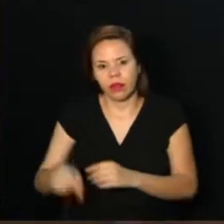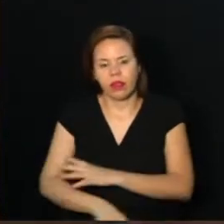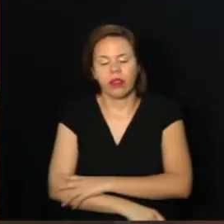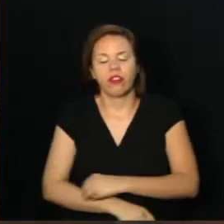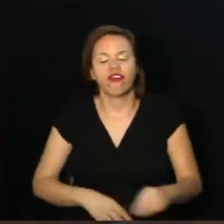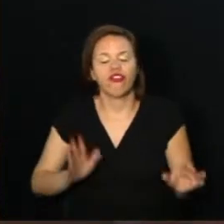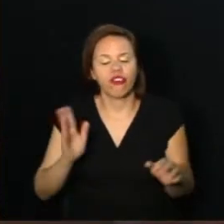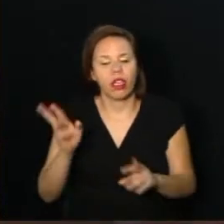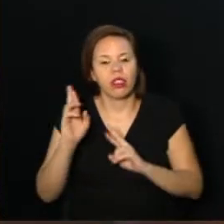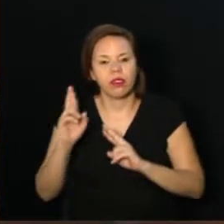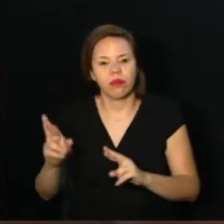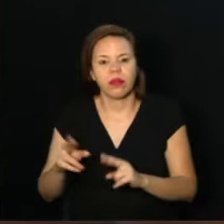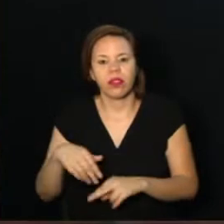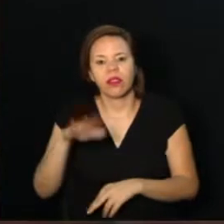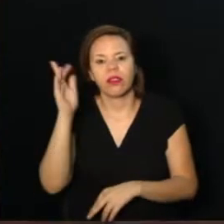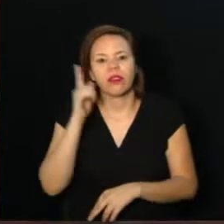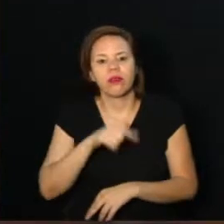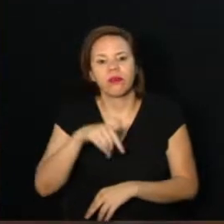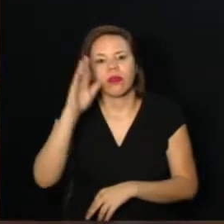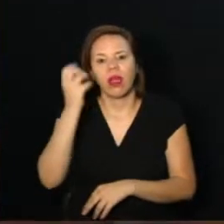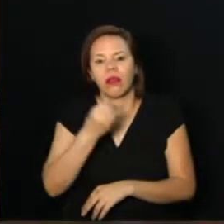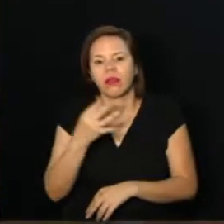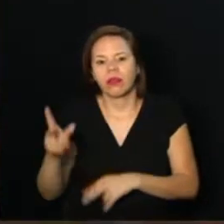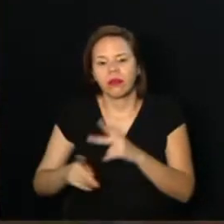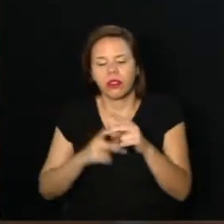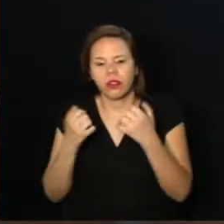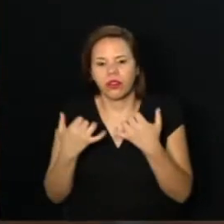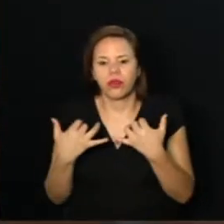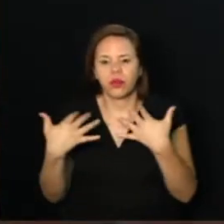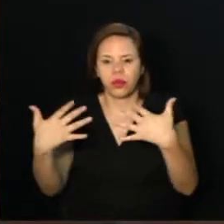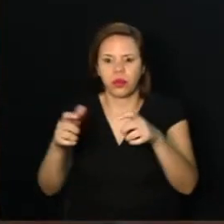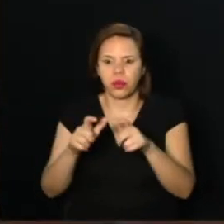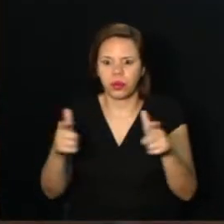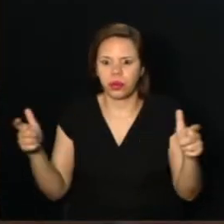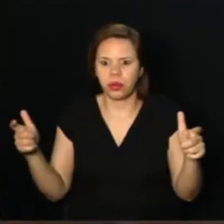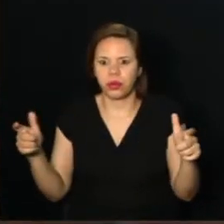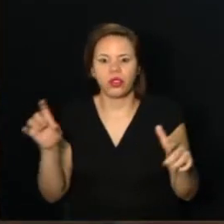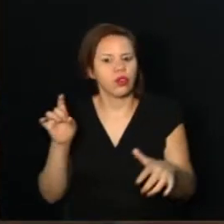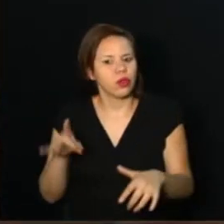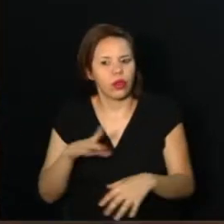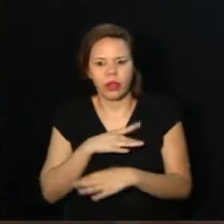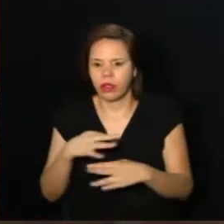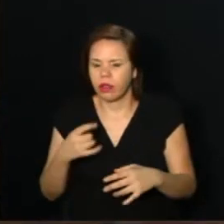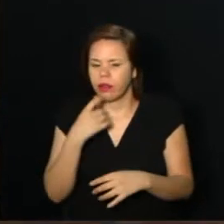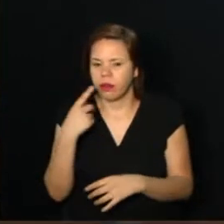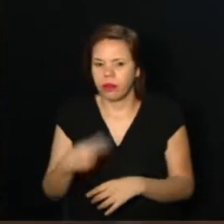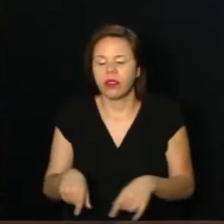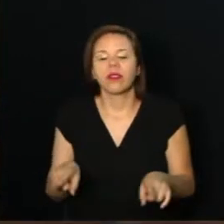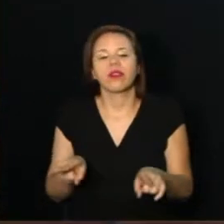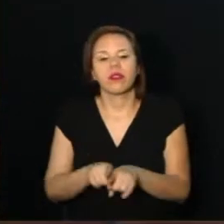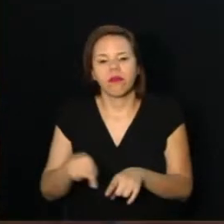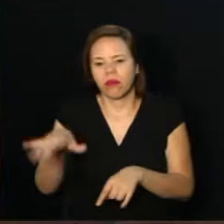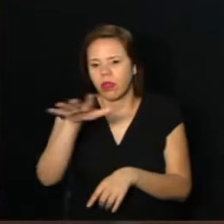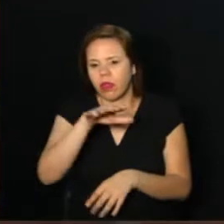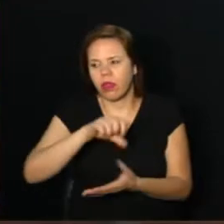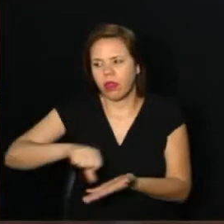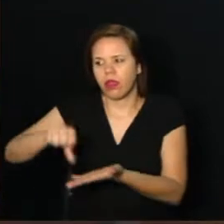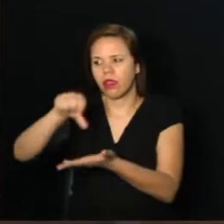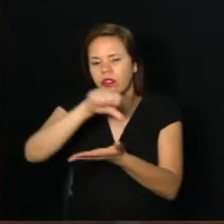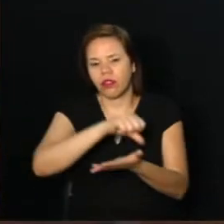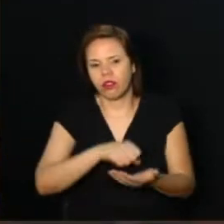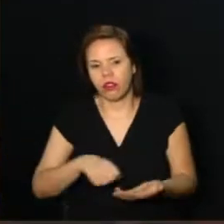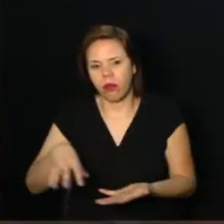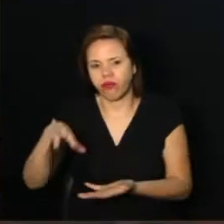espera alcançar cada vez mais um público cada vez maior, não só da cidade de Campinas, mas também da região.